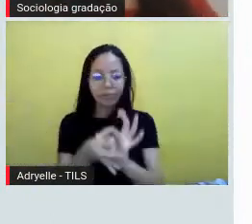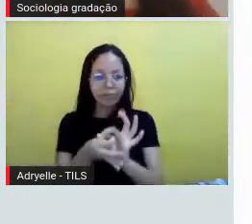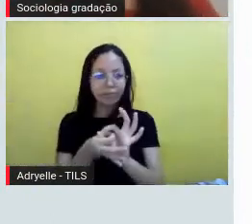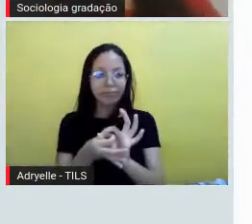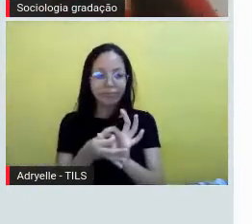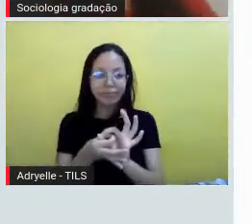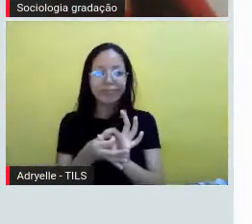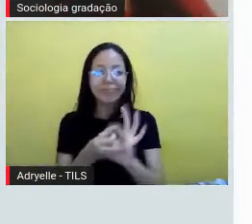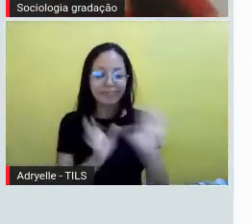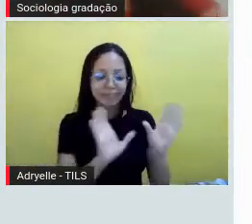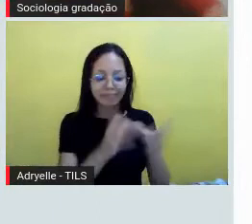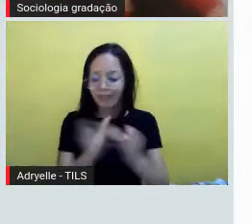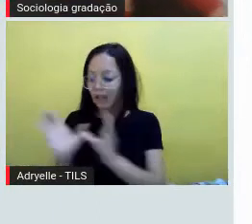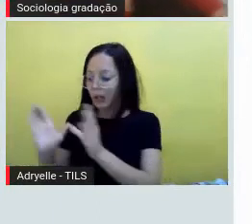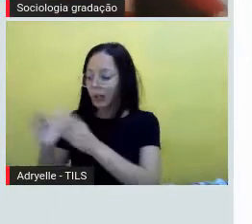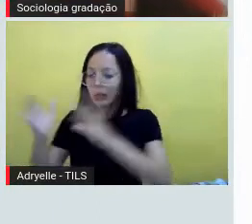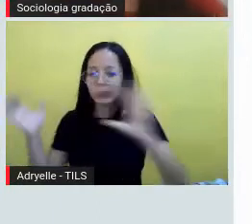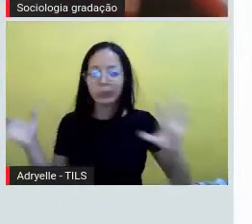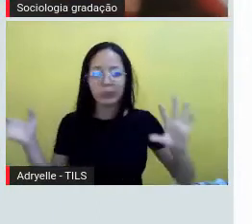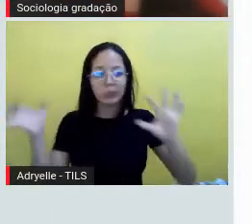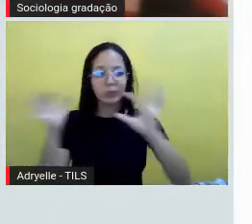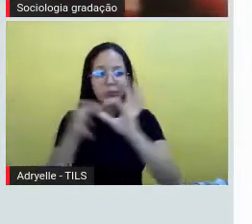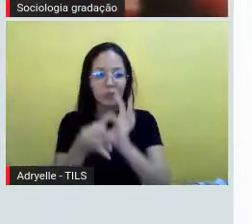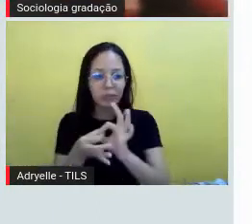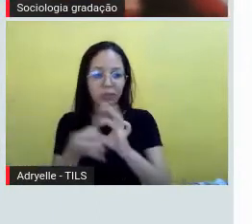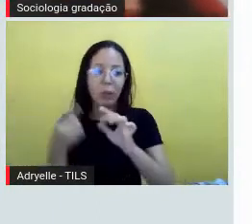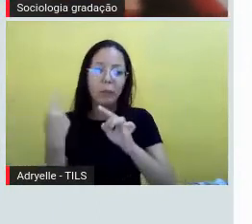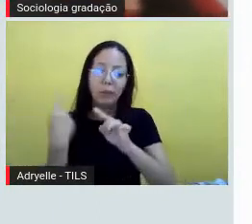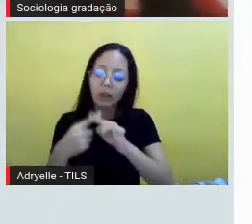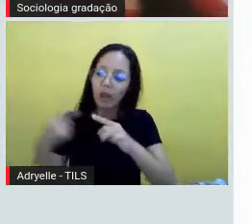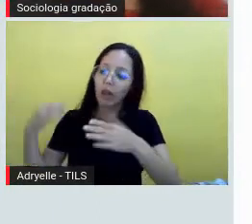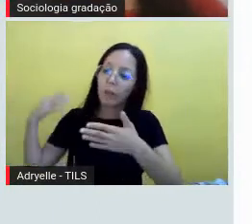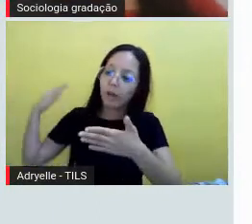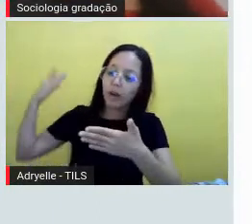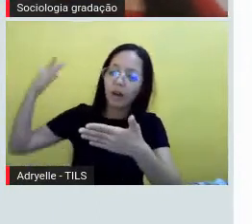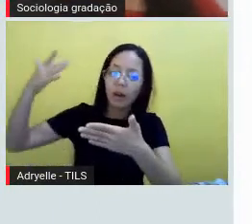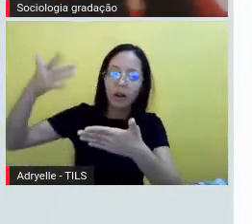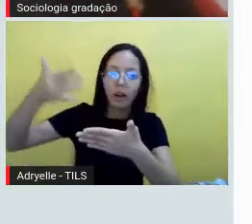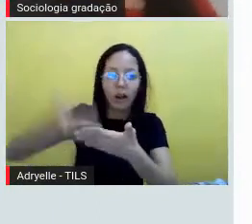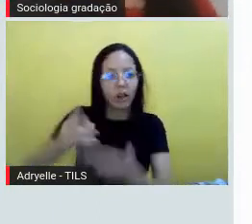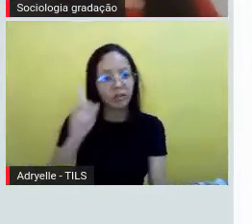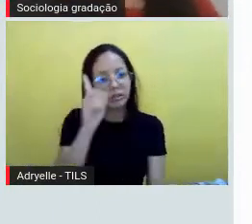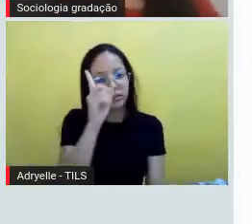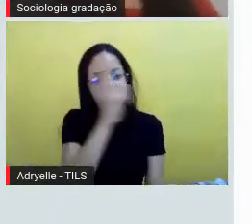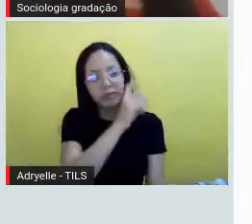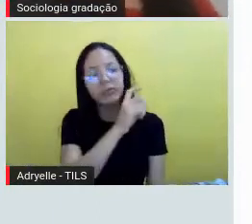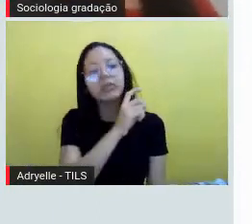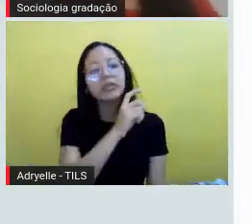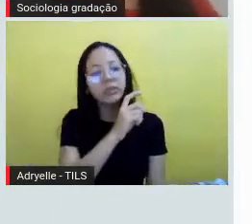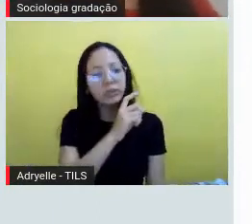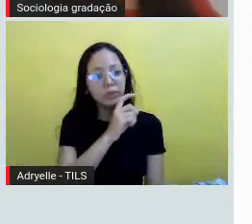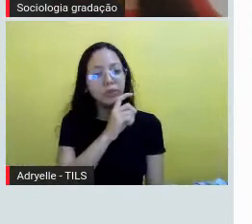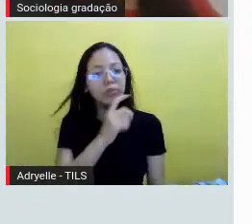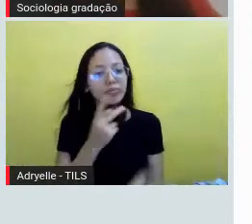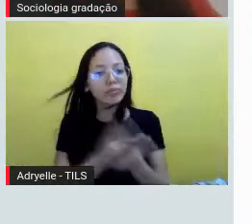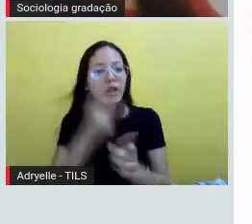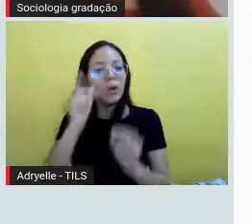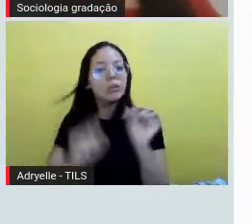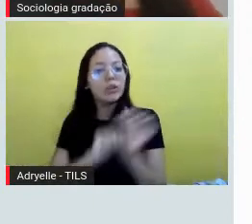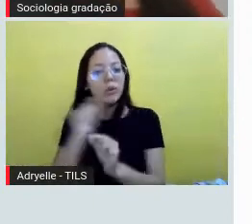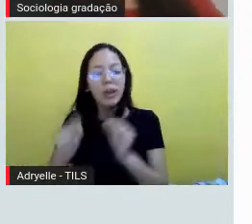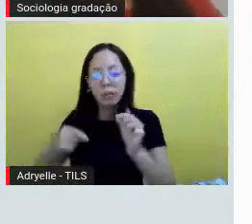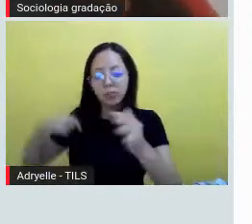classes. A gente vê que, mesmo ao passar dos anos, fica mais difícil de ocorrer esse